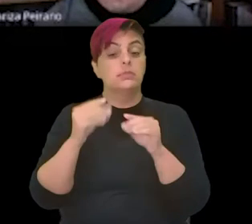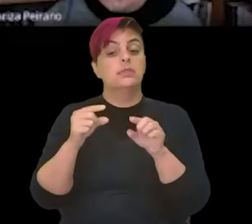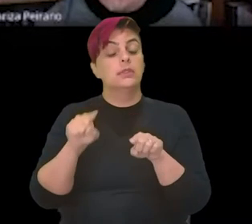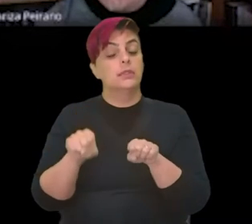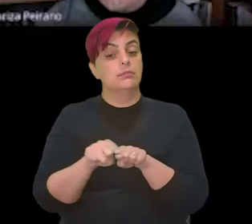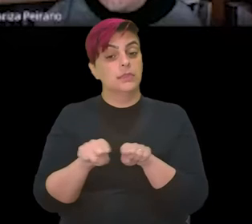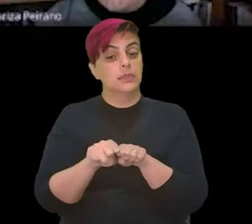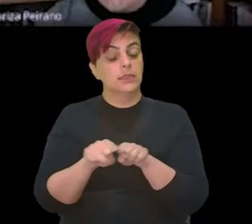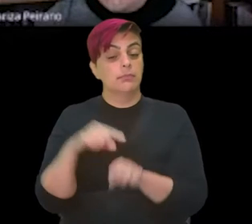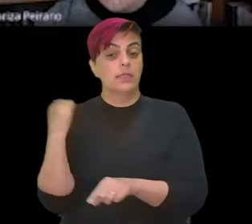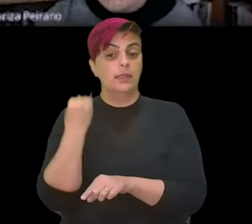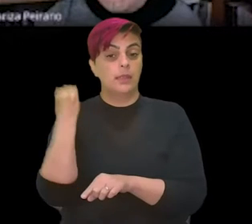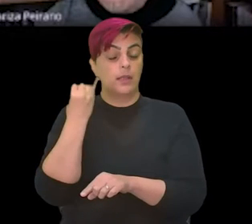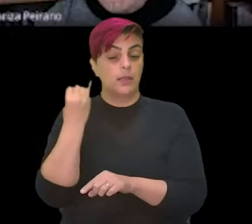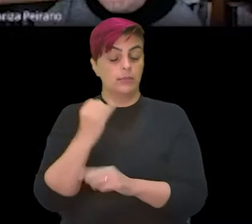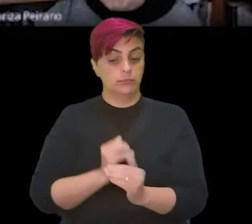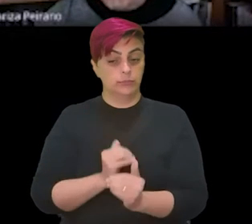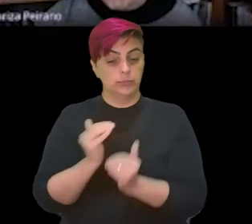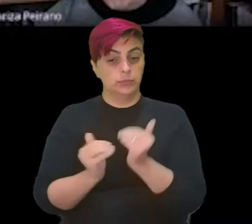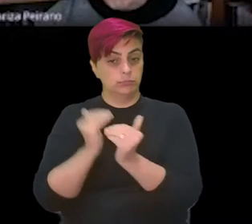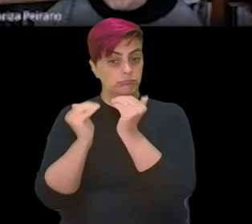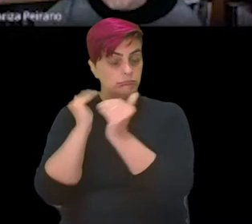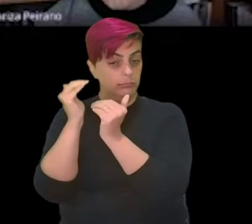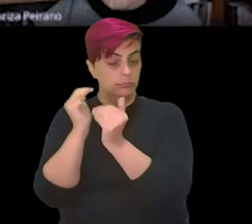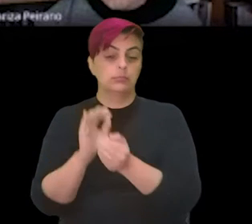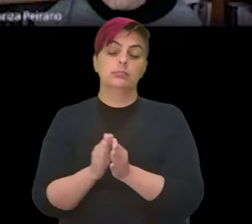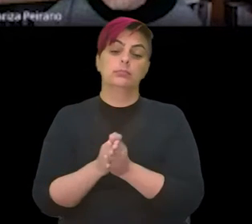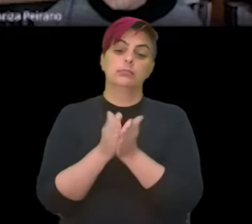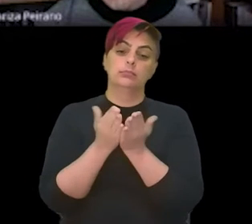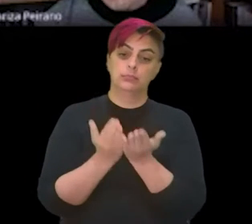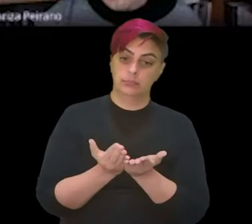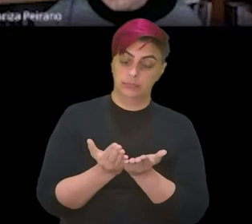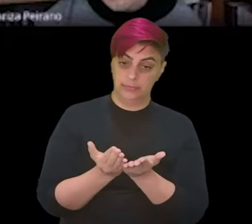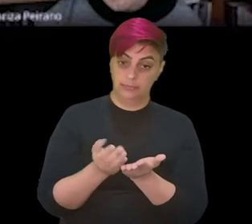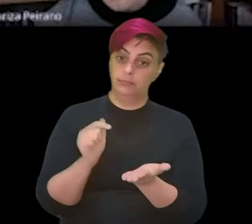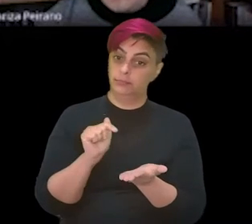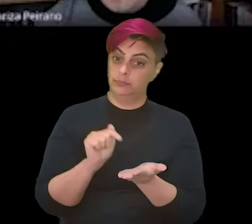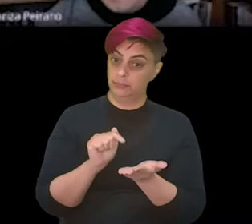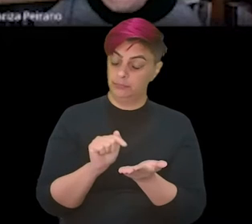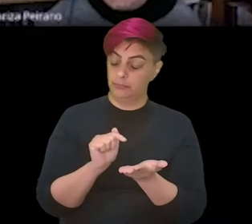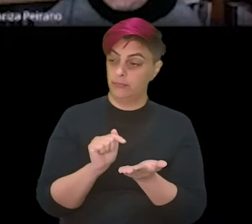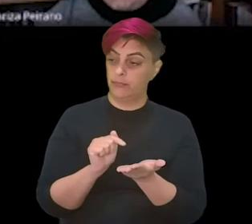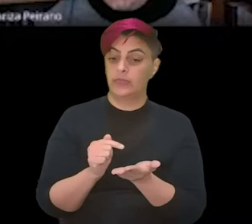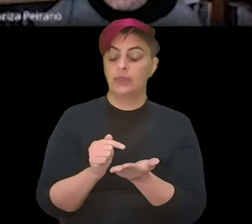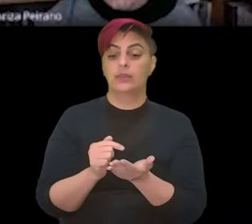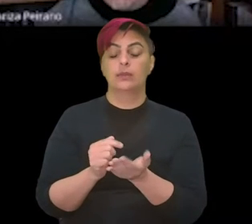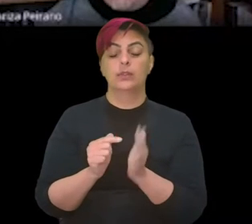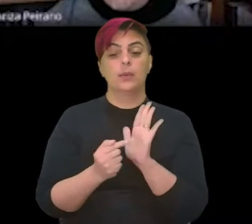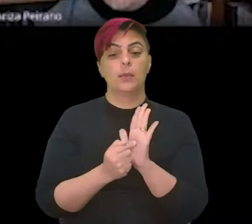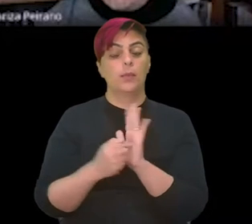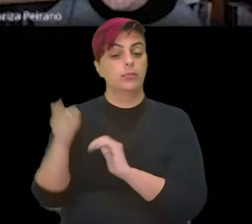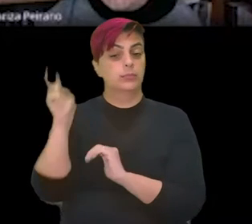também para a construção monográfica. O livro, então, segue uma viagem Kula ficcional que